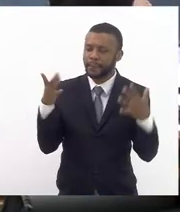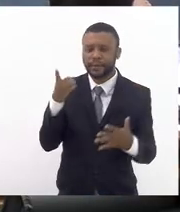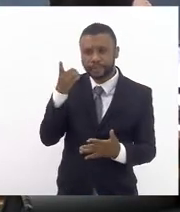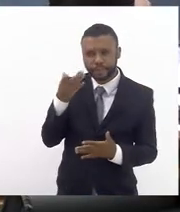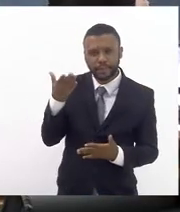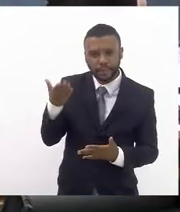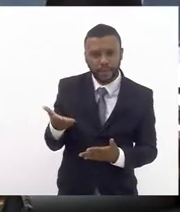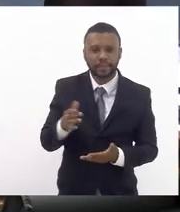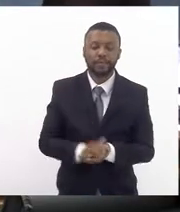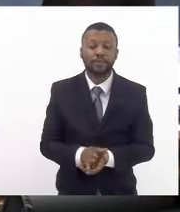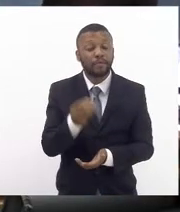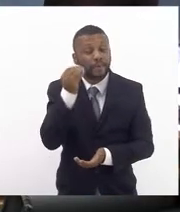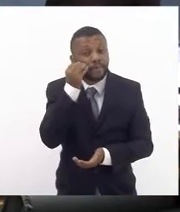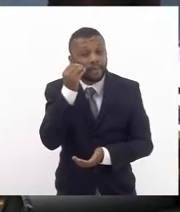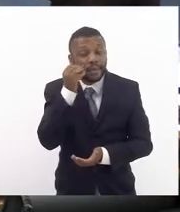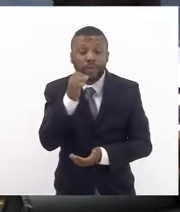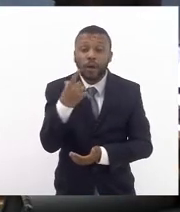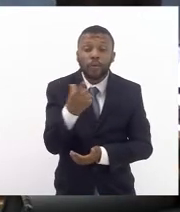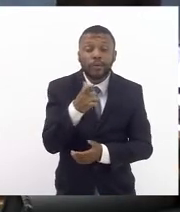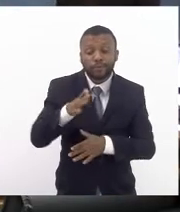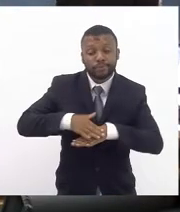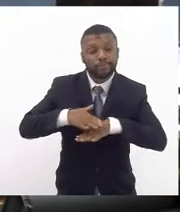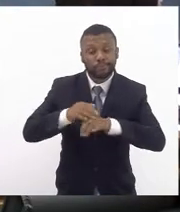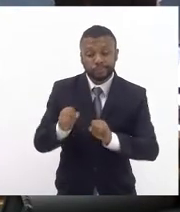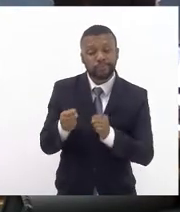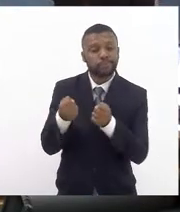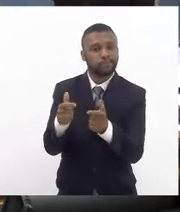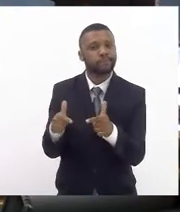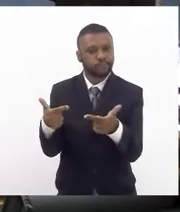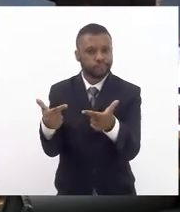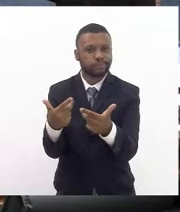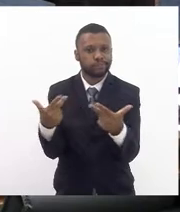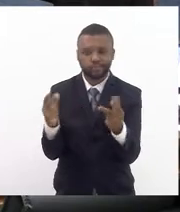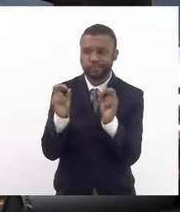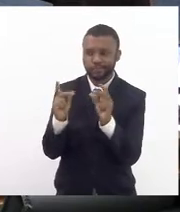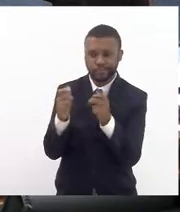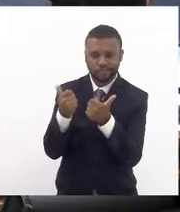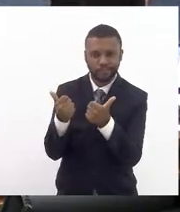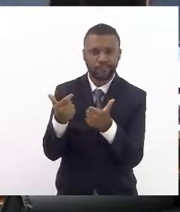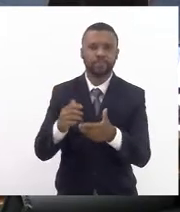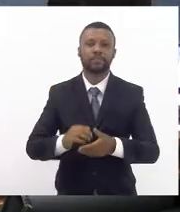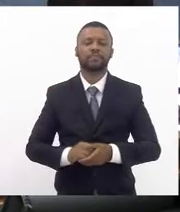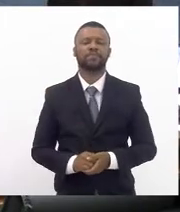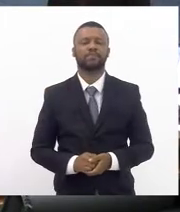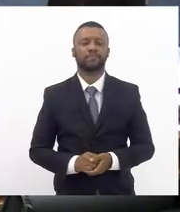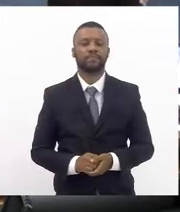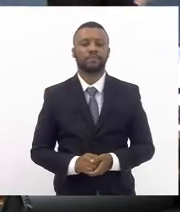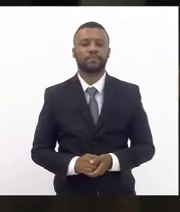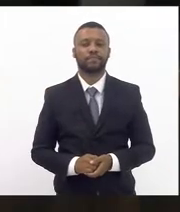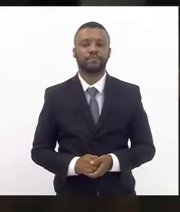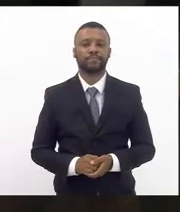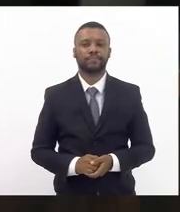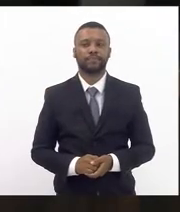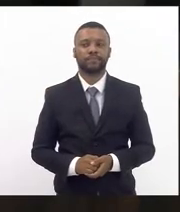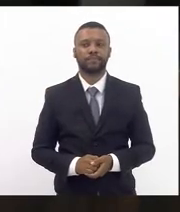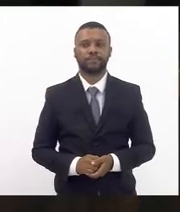Vamos ver se nós conseguimos aqui fazer algo. Ok? Já. Vou chamar a Vossa